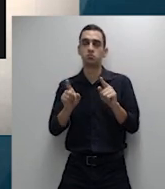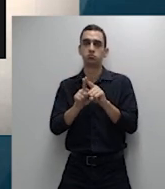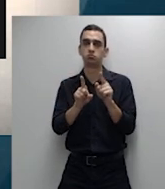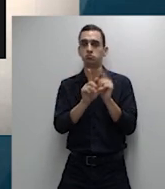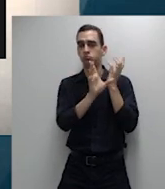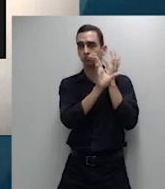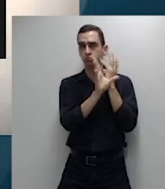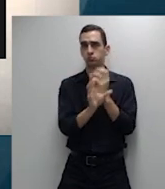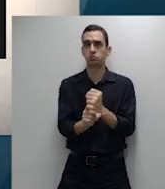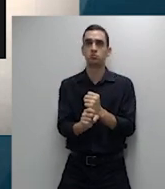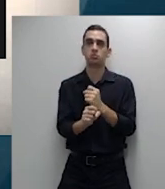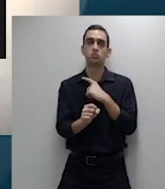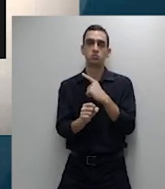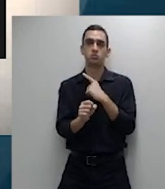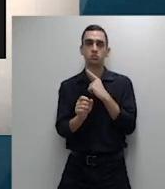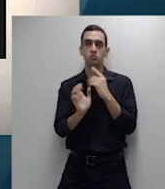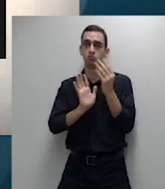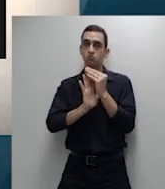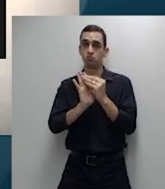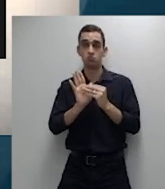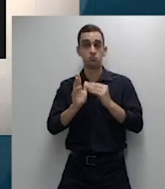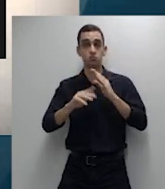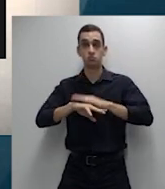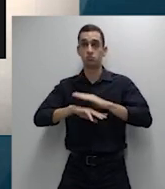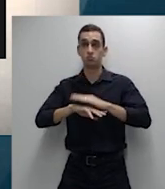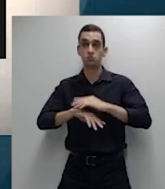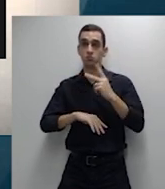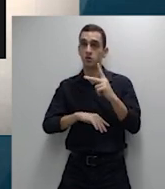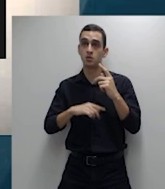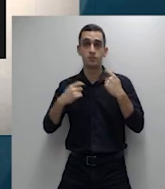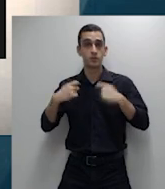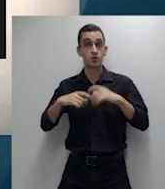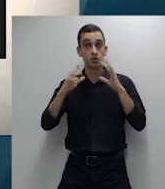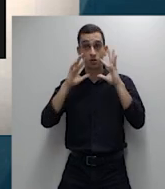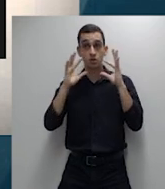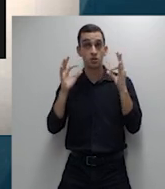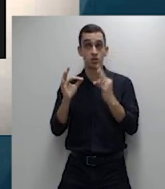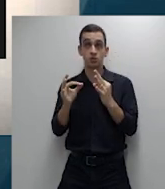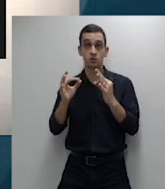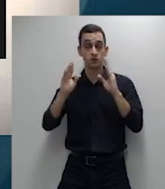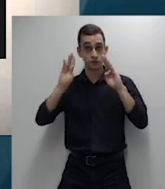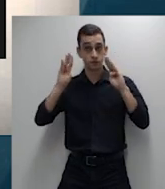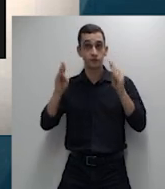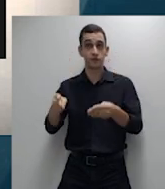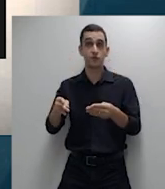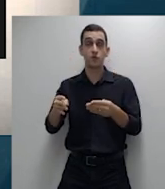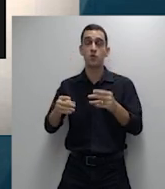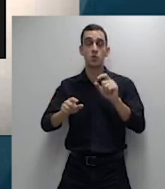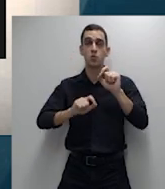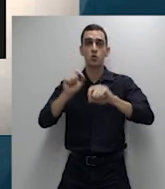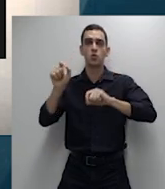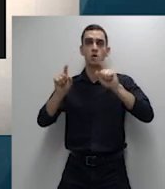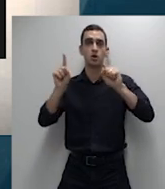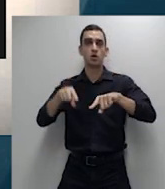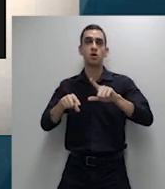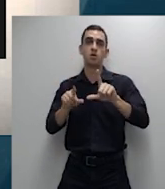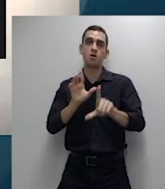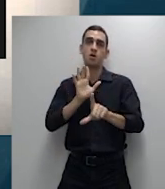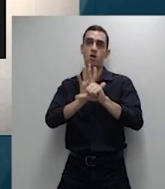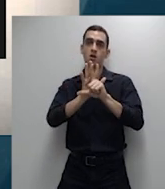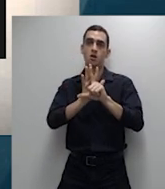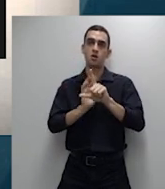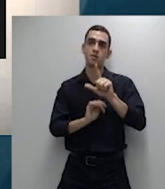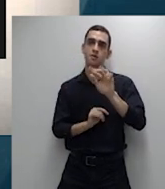exigia do candidato atenção exclusiva a no tocante a lei de